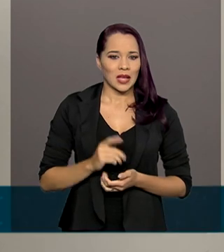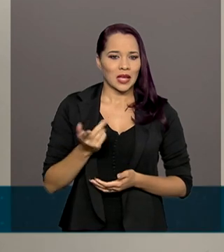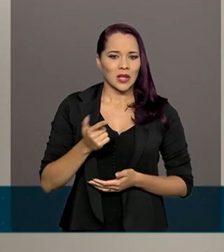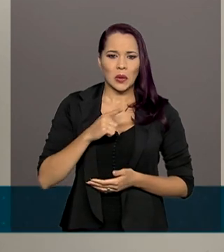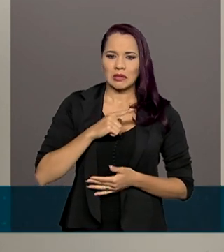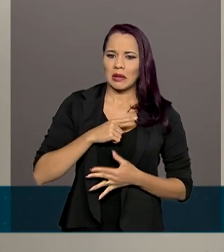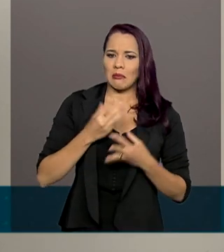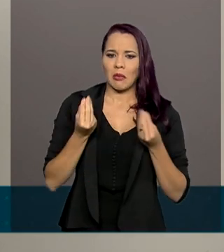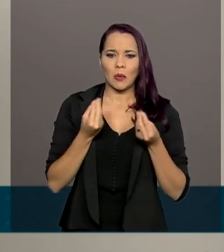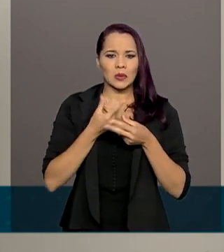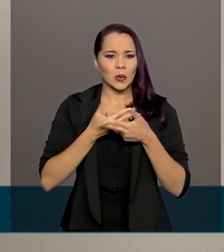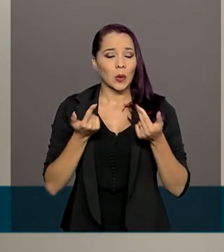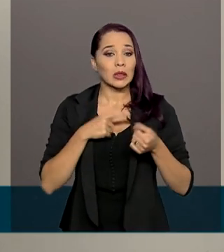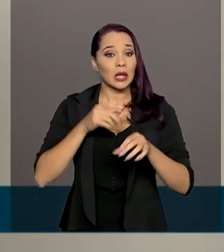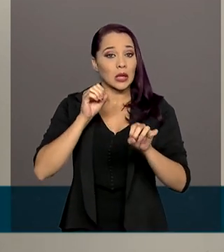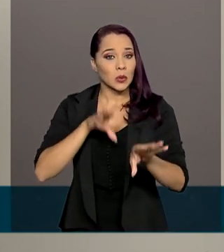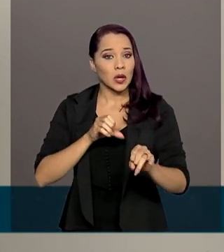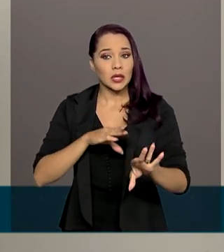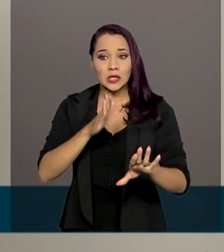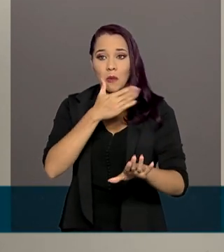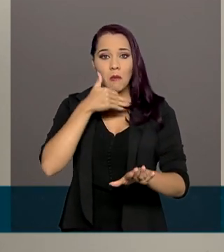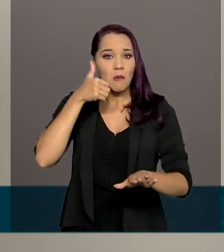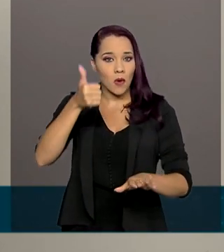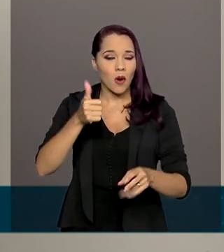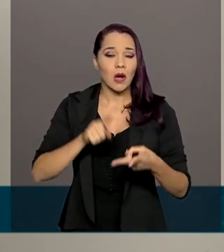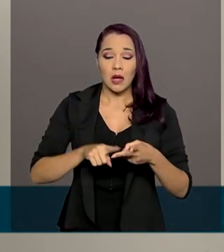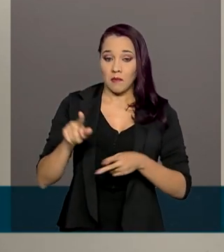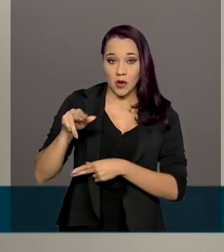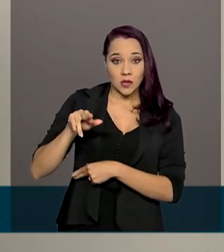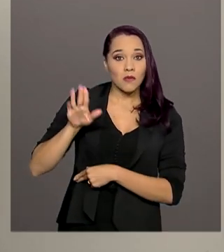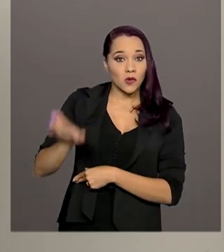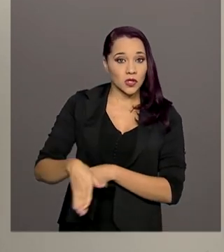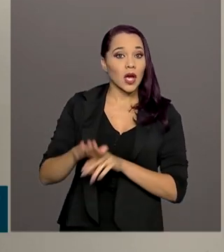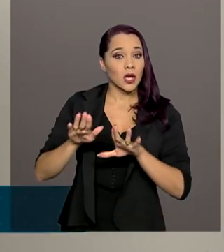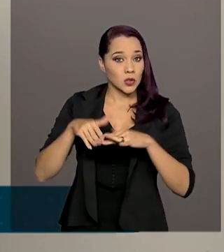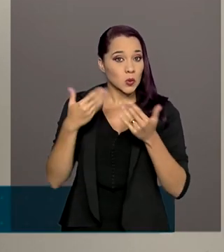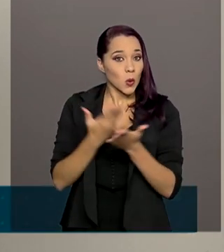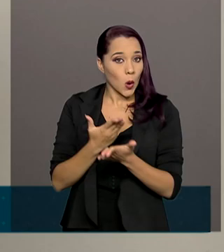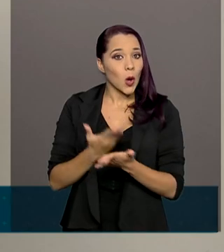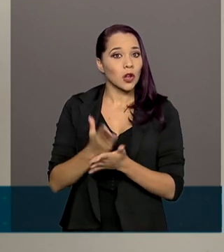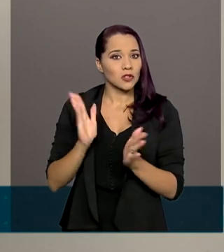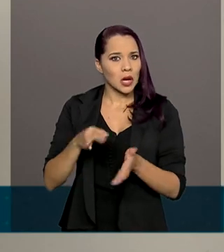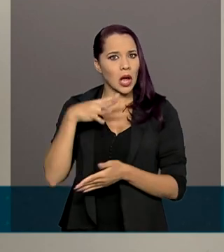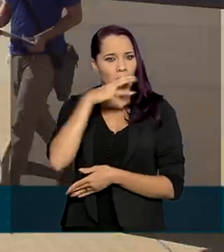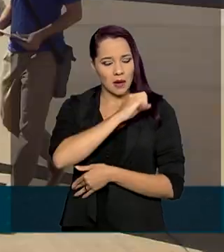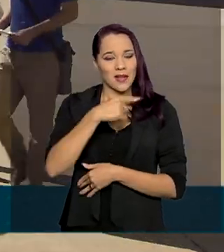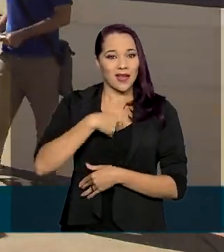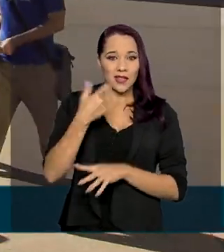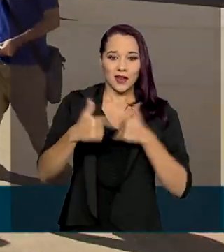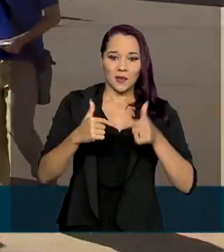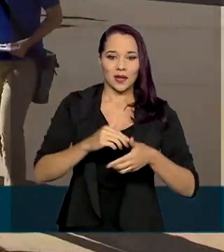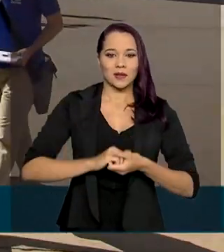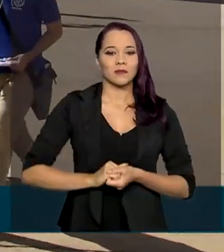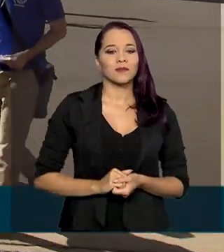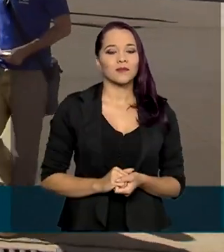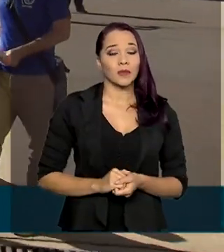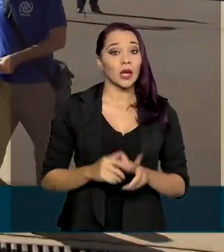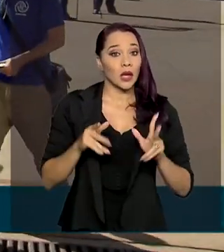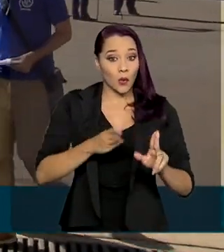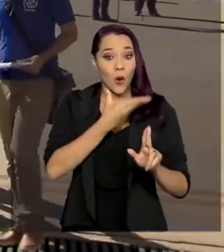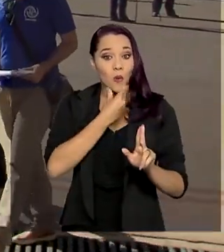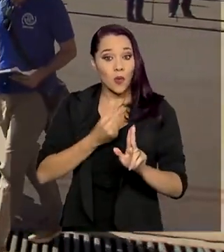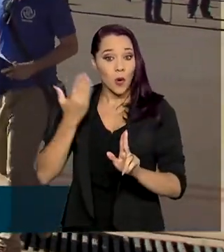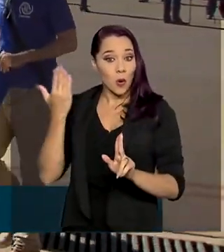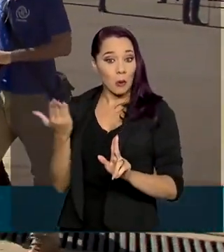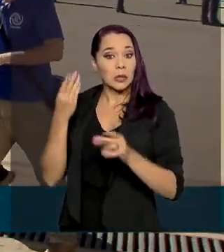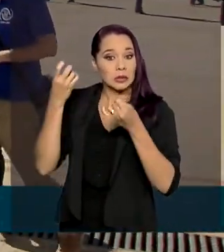muito boa, tem educação muito boa. Meu irmão está estudando já, muito rápido. Eu estou trabalhando. Assim como o Gleiker, os